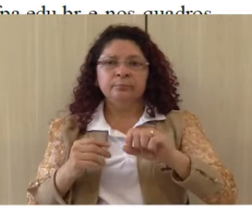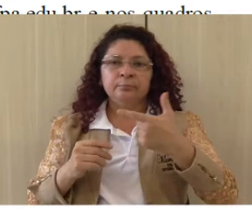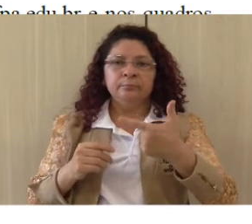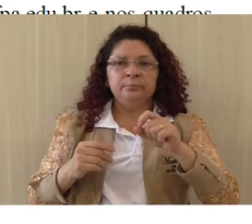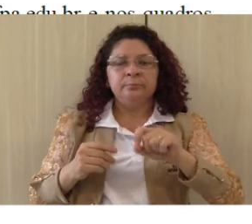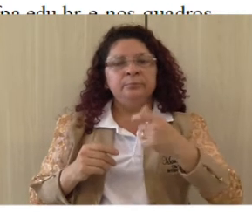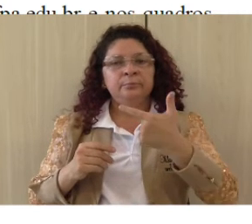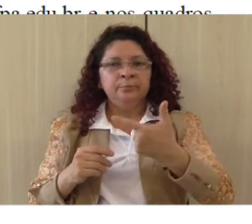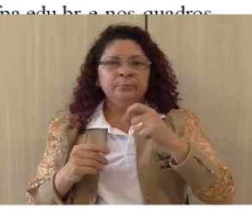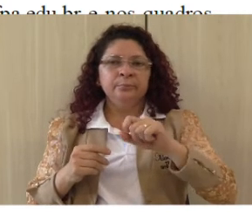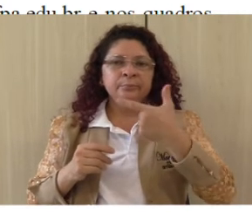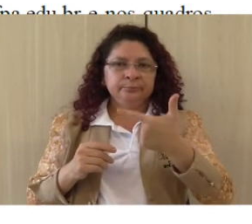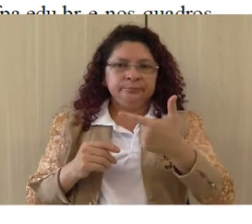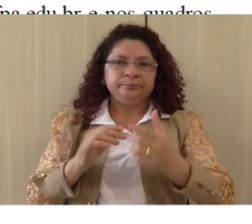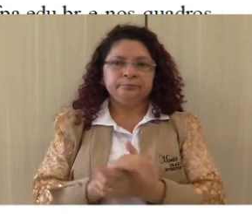6.2.2.2.